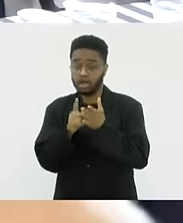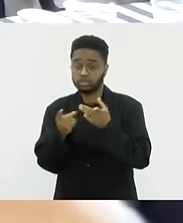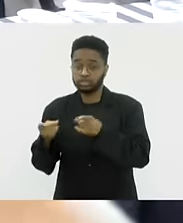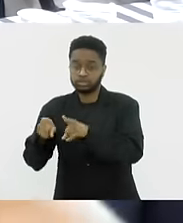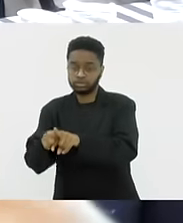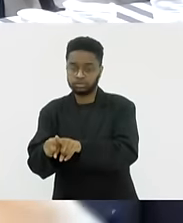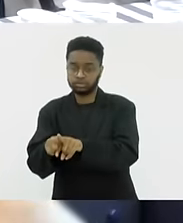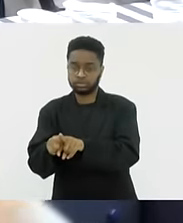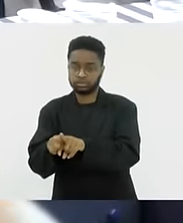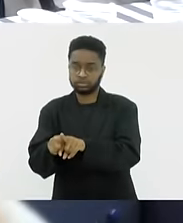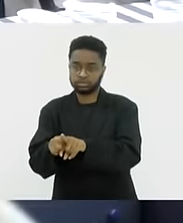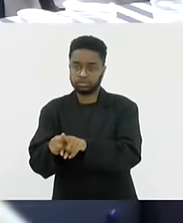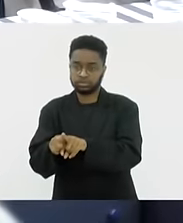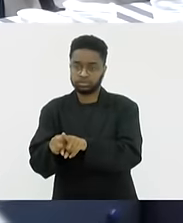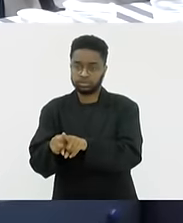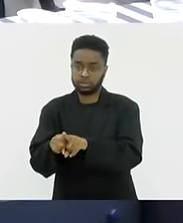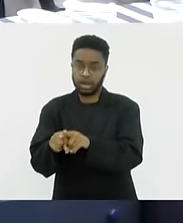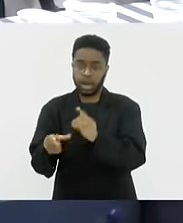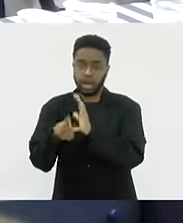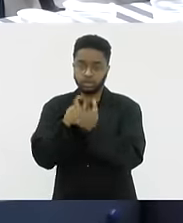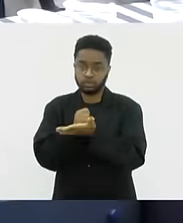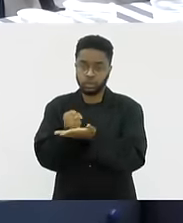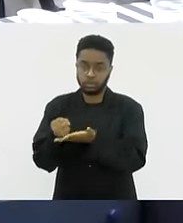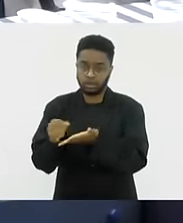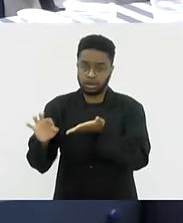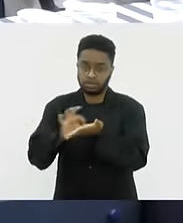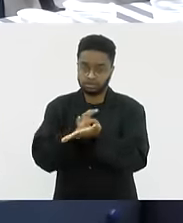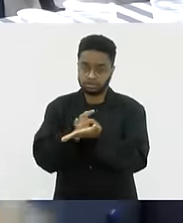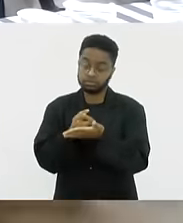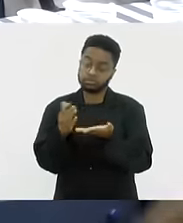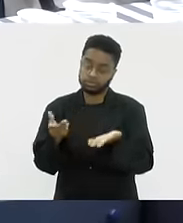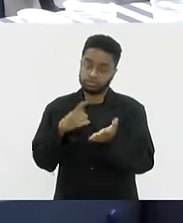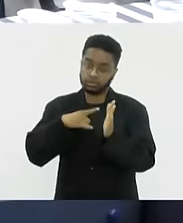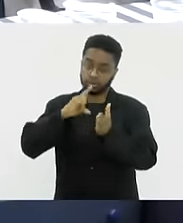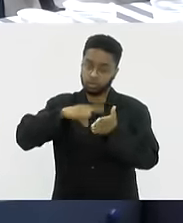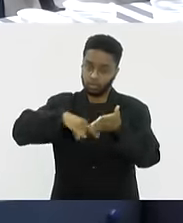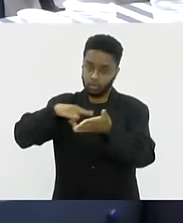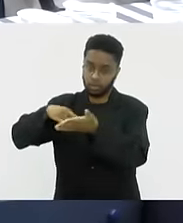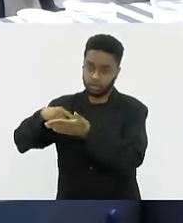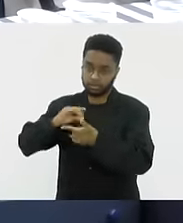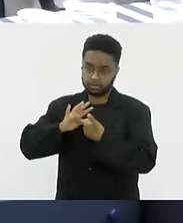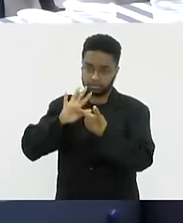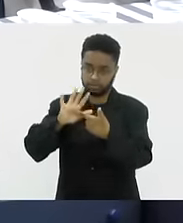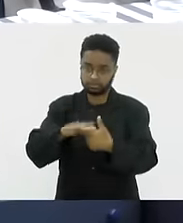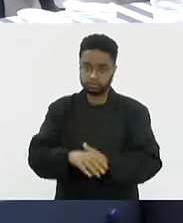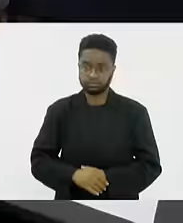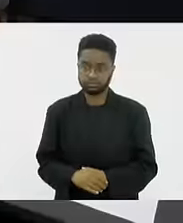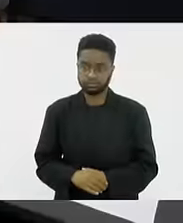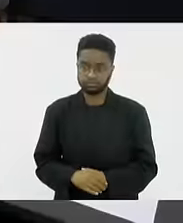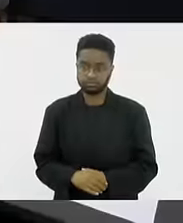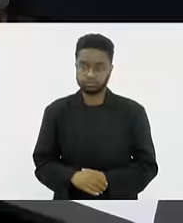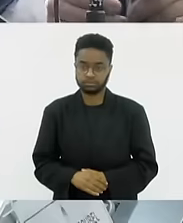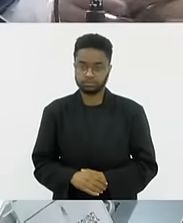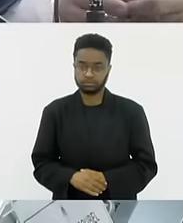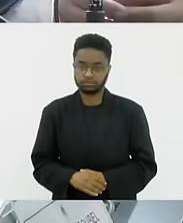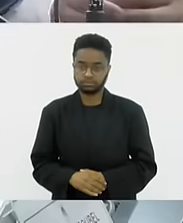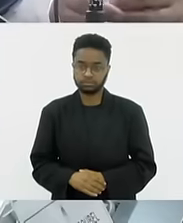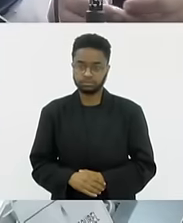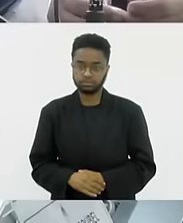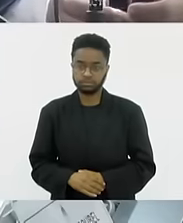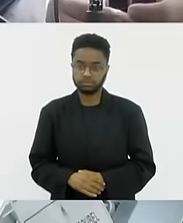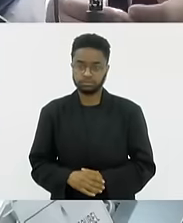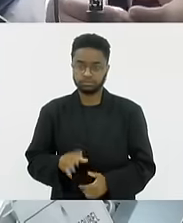constituído. Ou melhor, o contrato antes mesmo de ser constituído. Está aqui a documentação. Que loucura, cara. Uma loucura. Algo